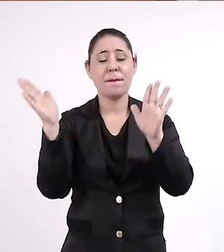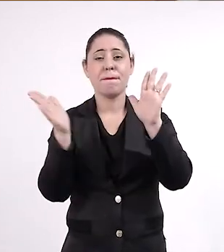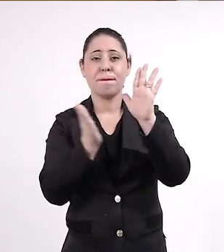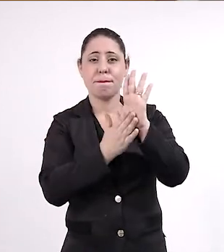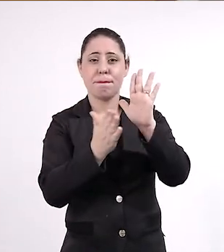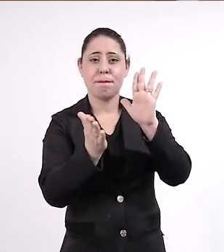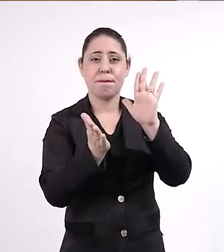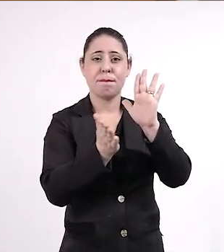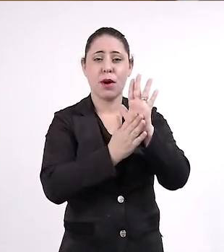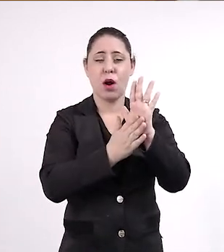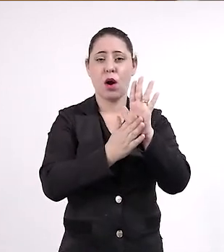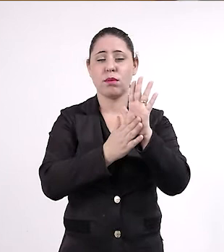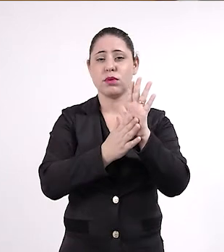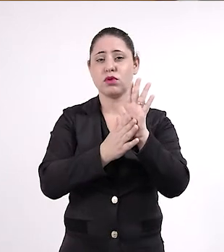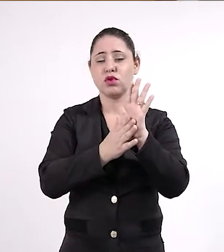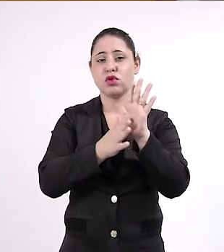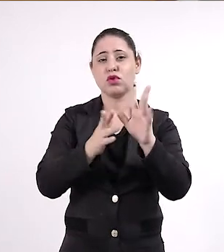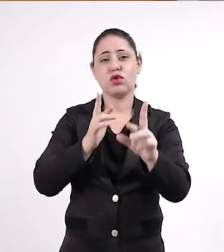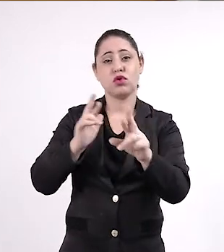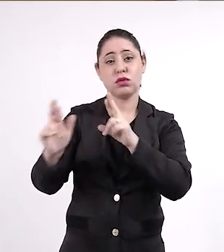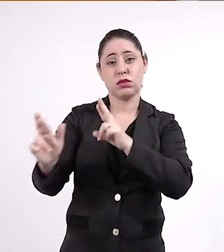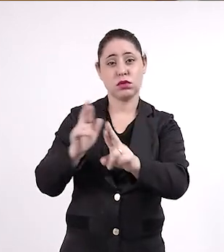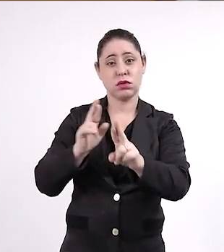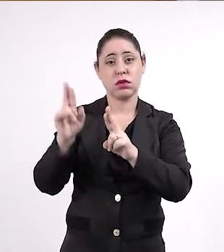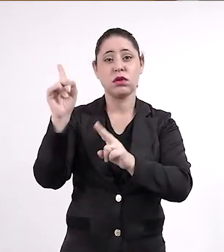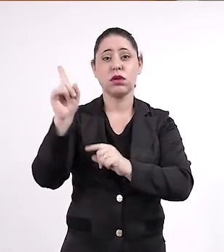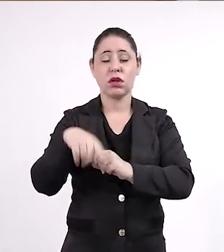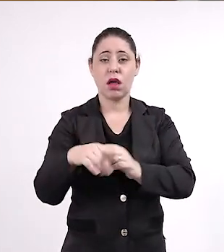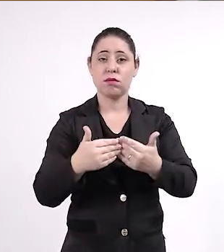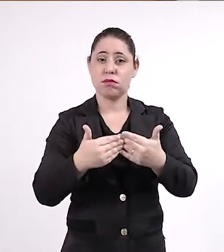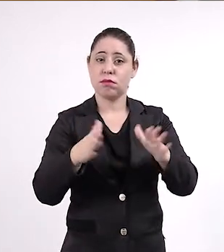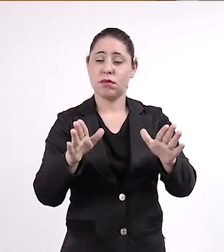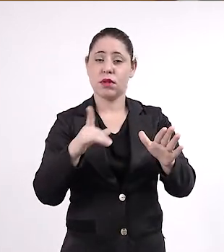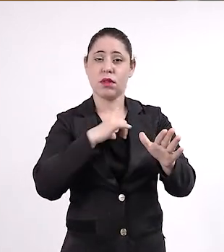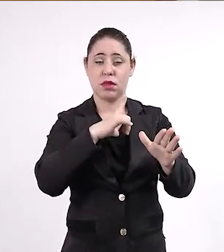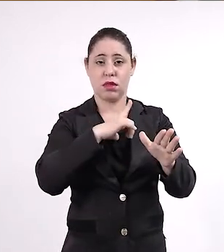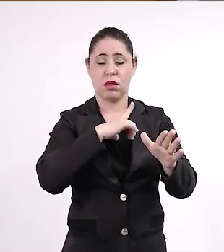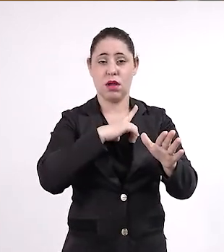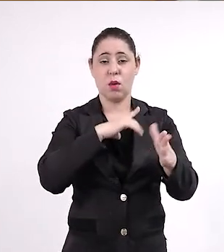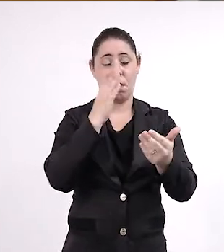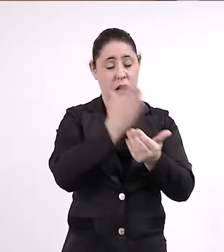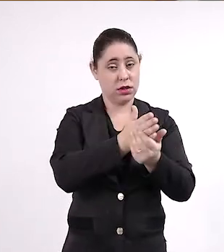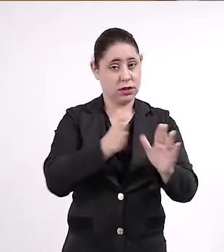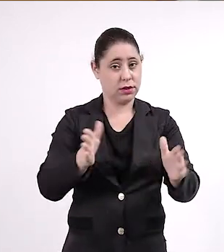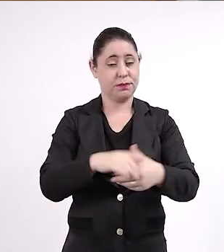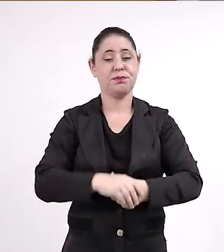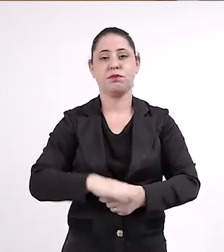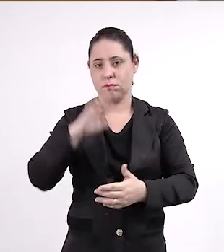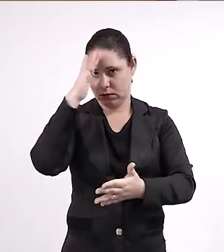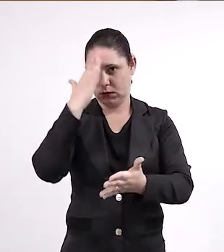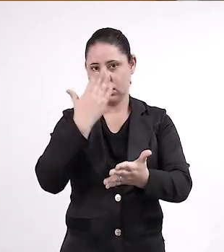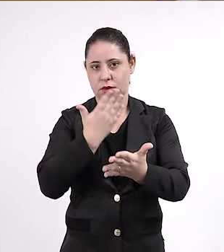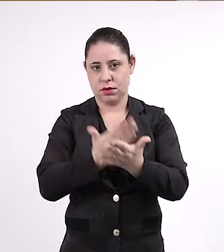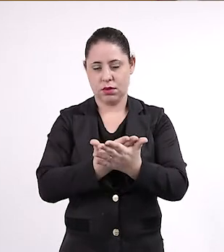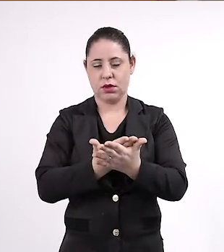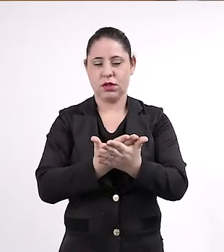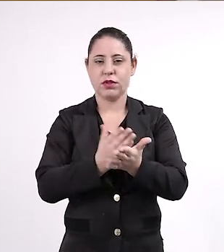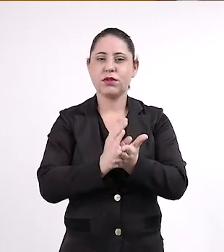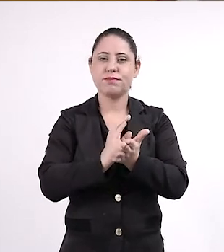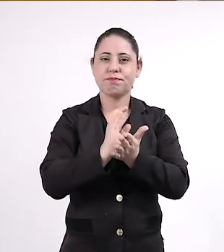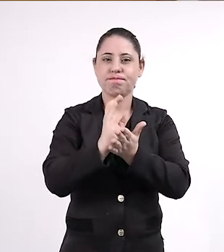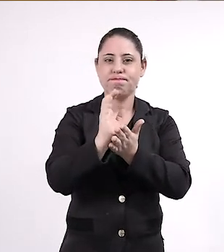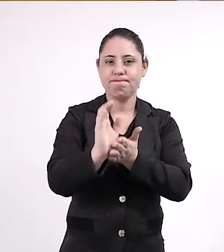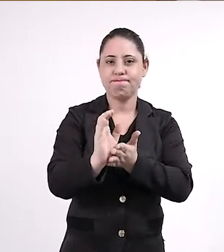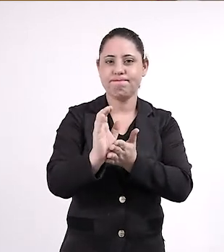uma proposta de petição inicial, que é o documento que vai abrir uma futura ação. Nós acreditamos que esse tipo